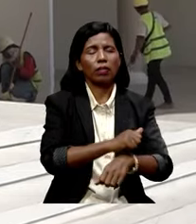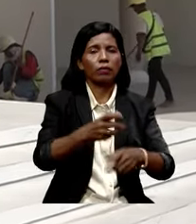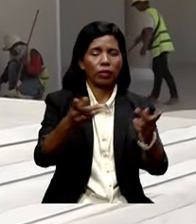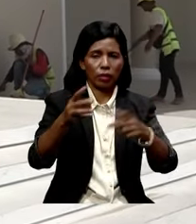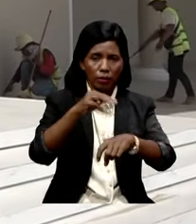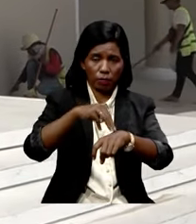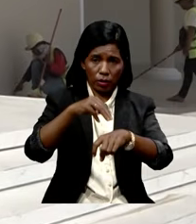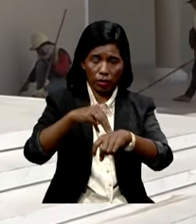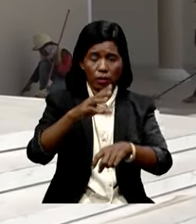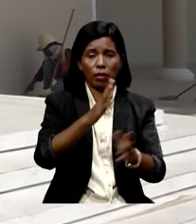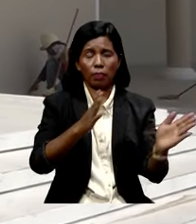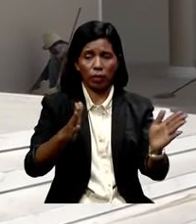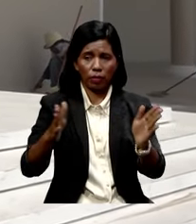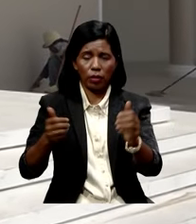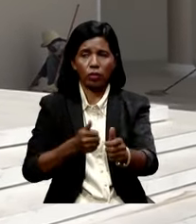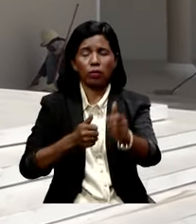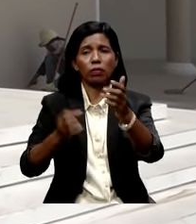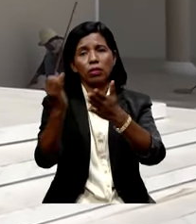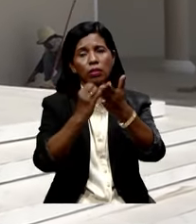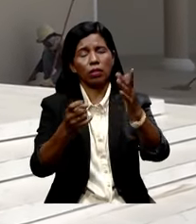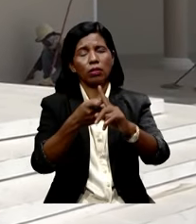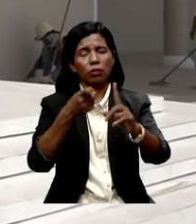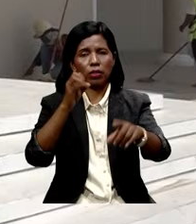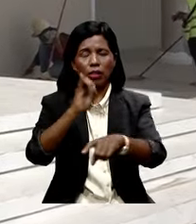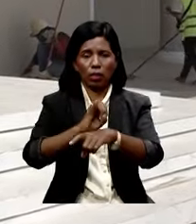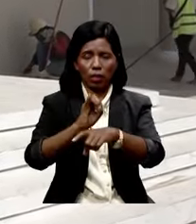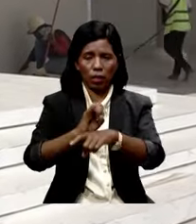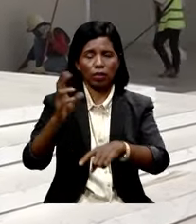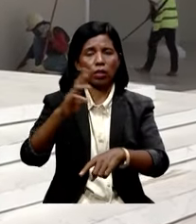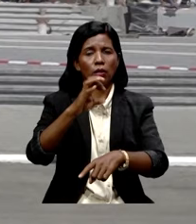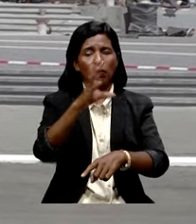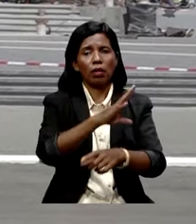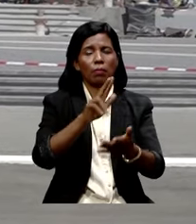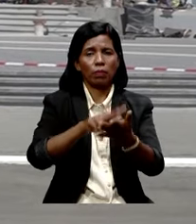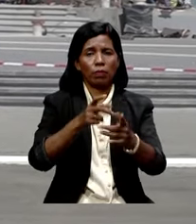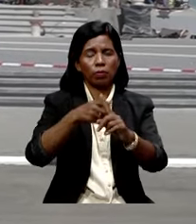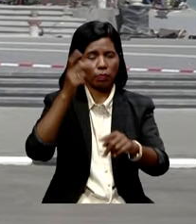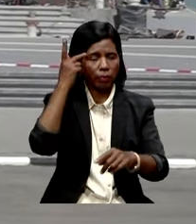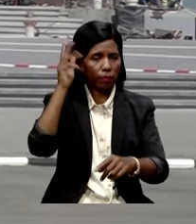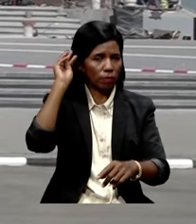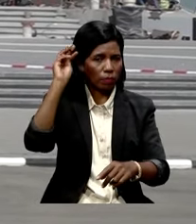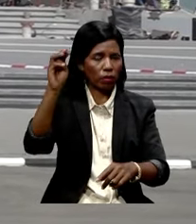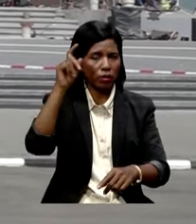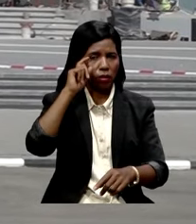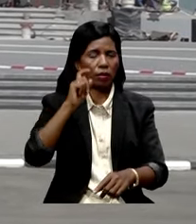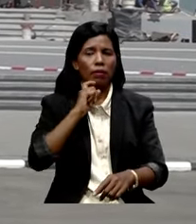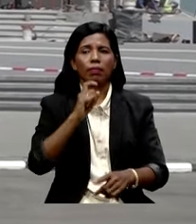comissão organizadora prepara baseia ba dezena Russi Vaticano no retan aprovação Russi primeiro-ministro Kairala Xanana